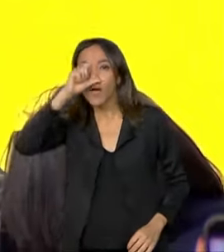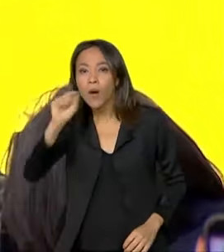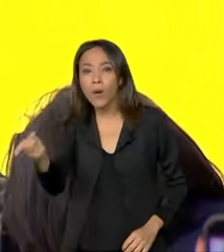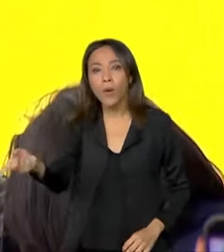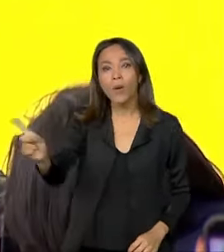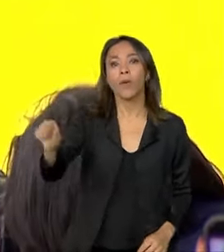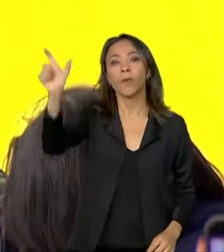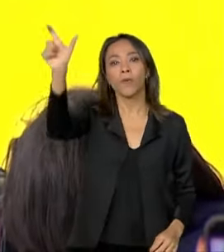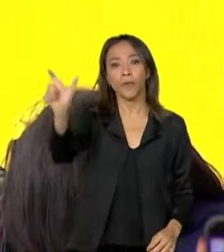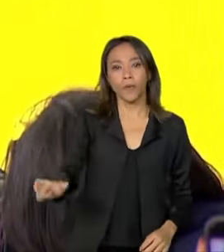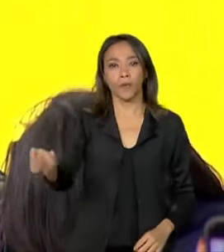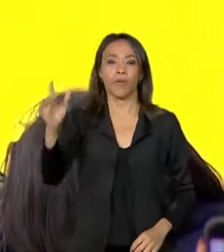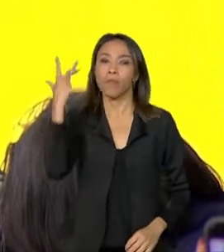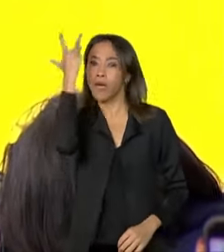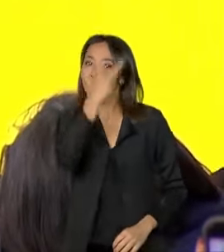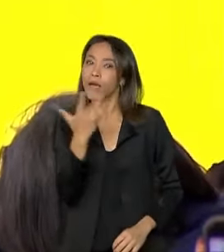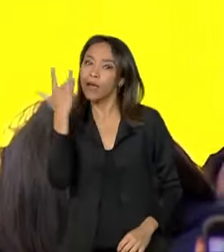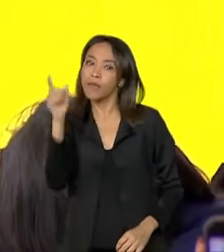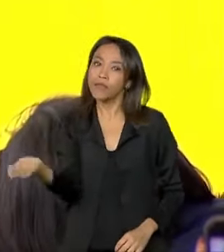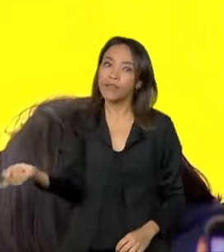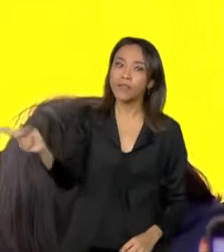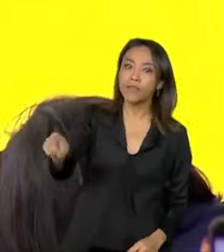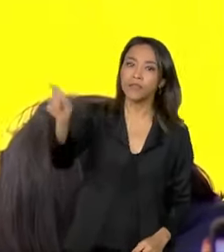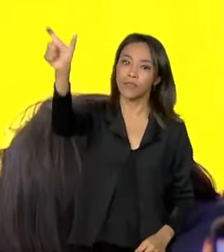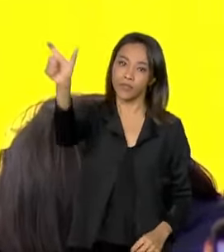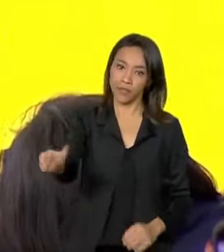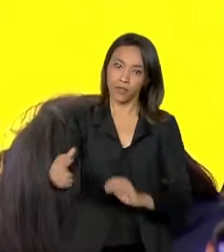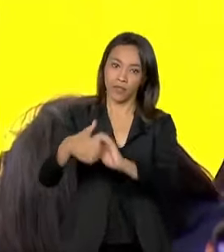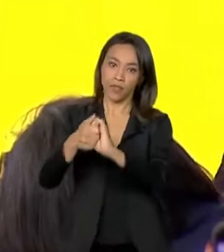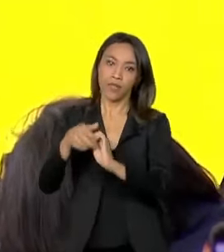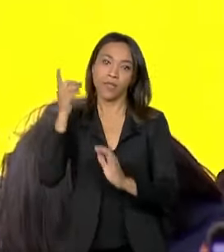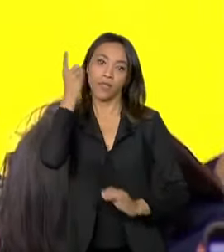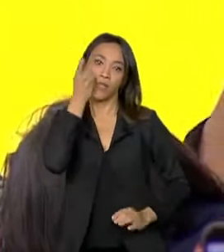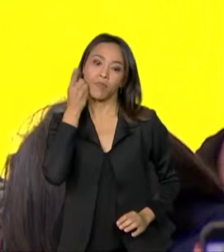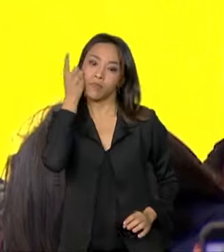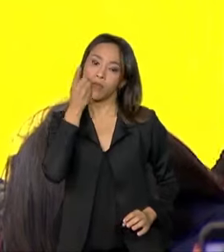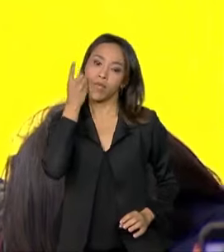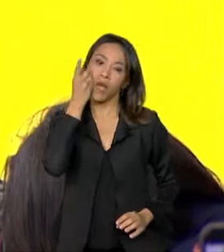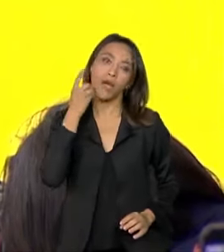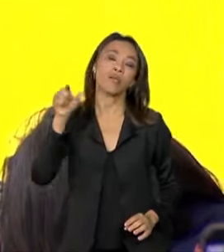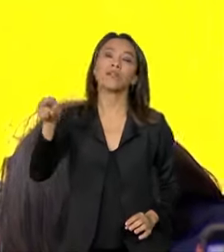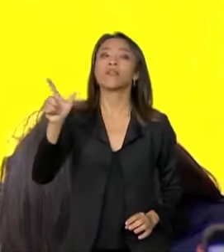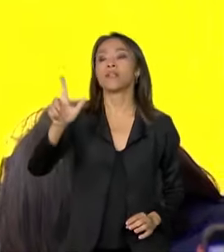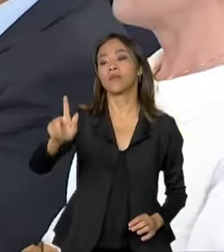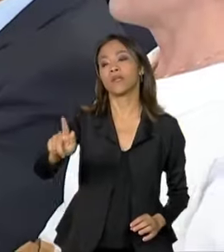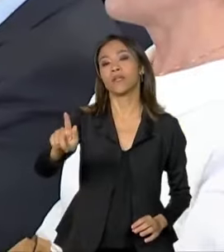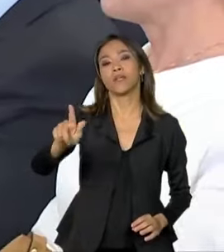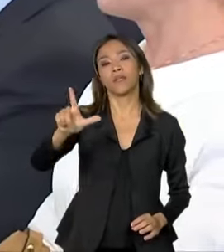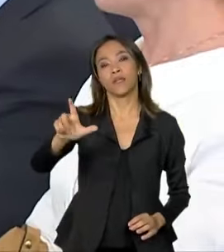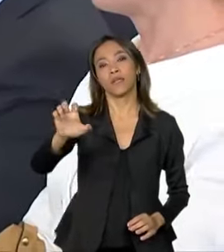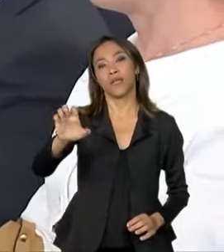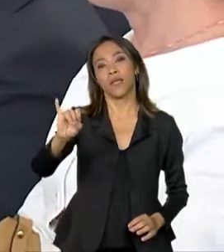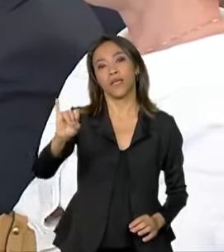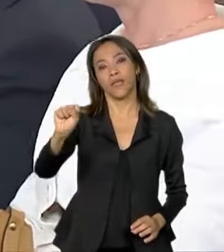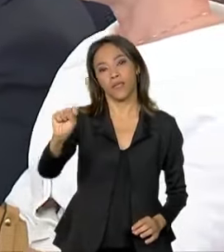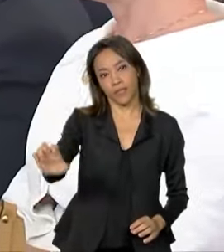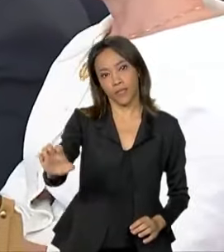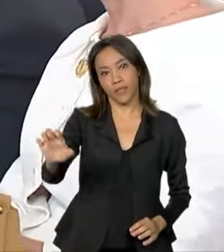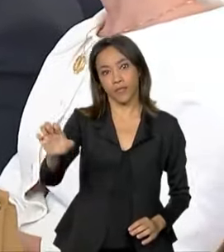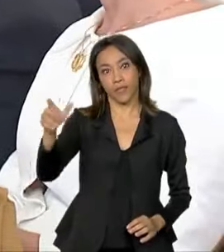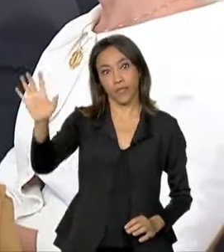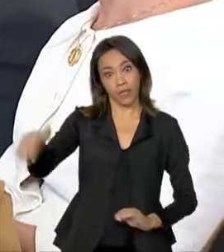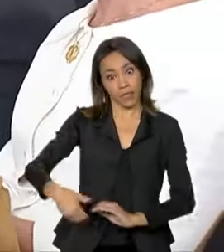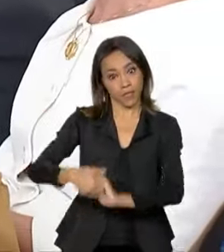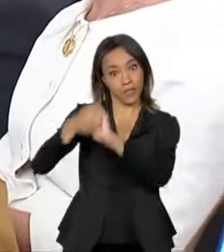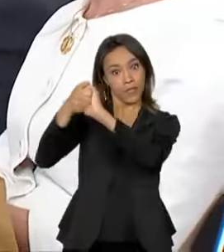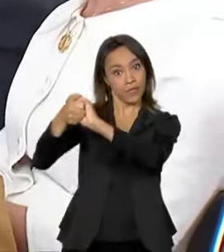Márcio França, saudar também as deputadas Gleice Hoffmann, me permita, presidente Lula,